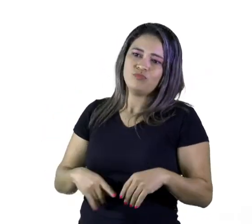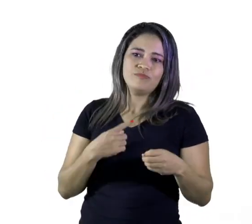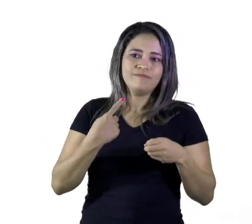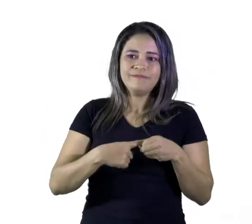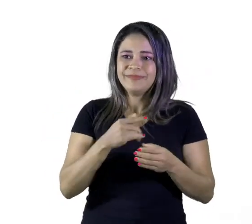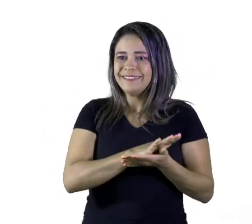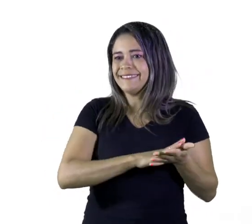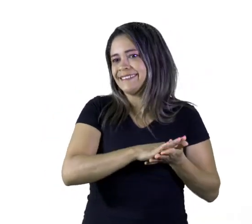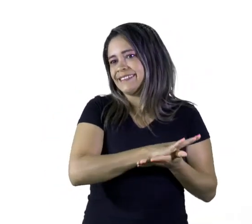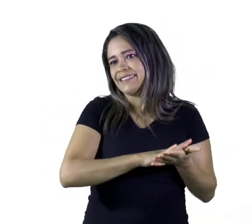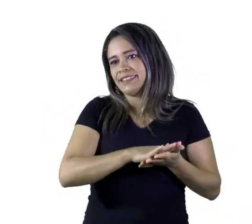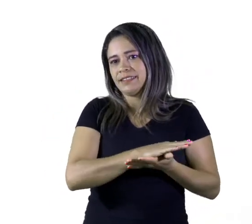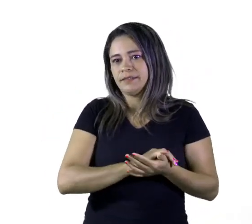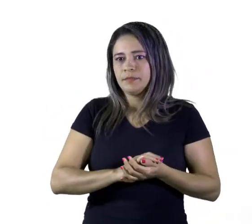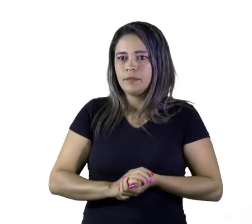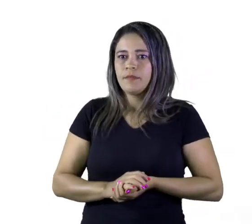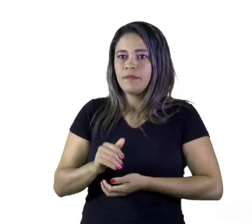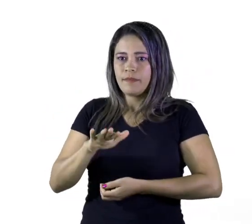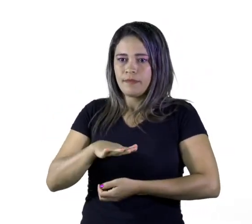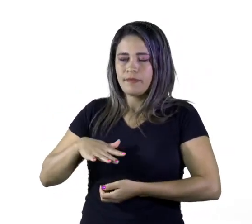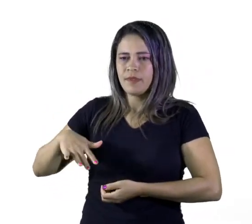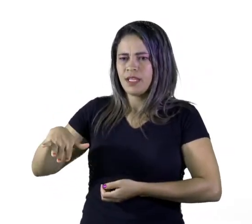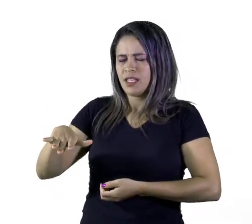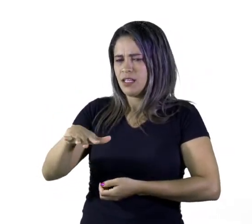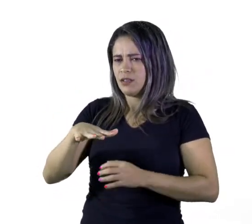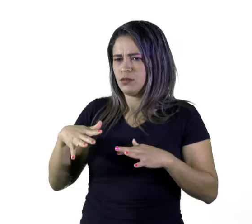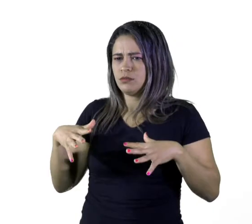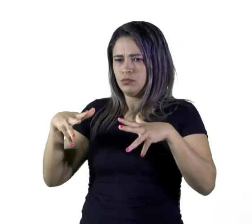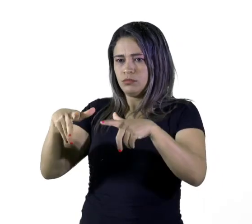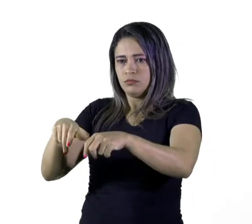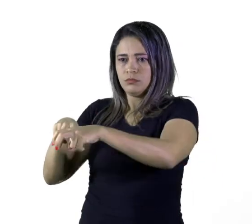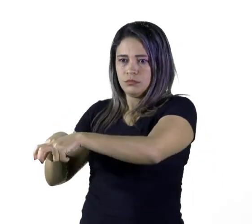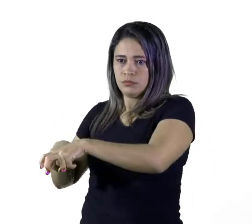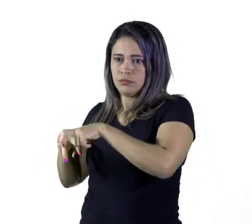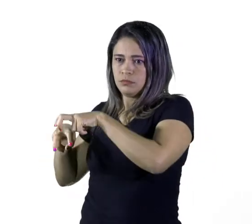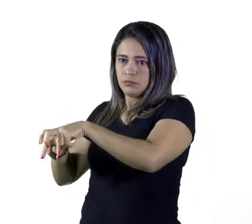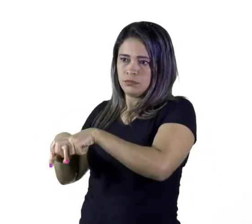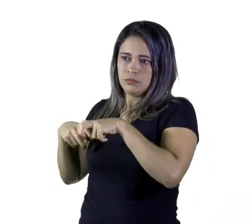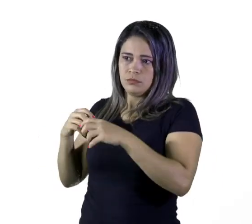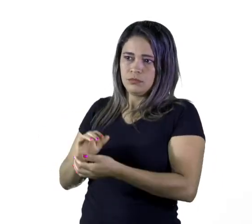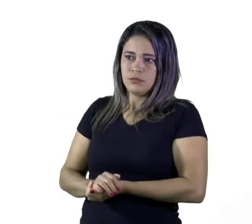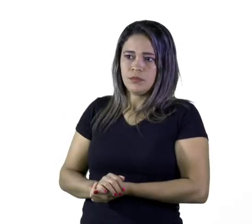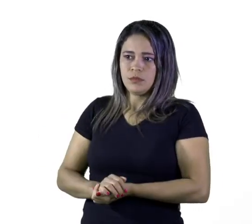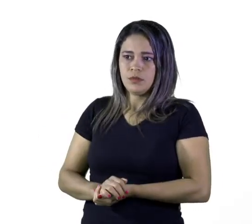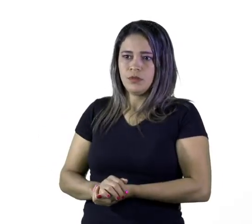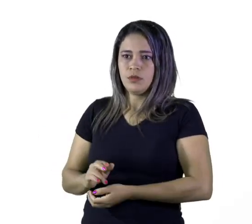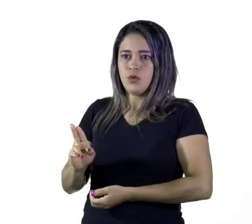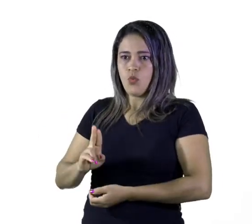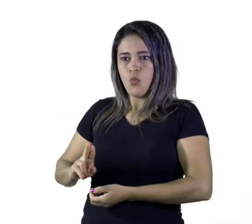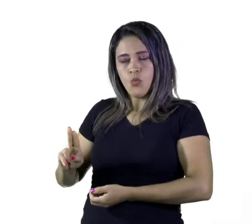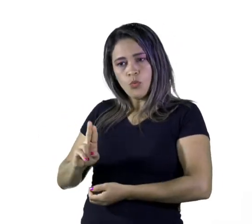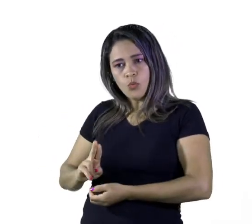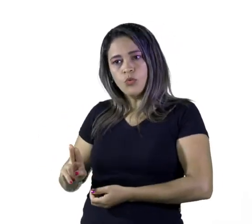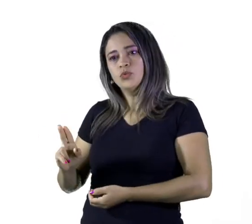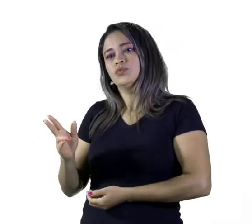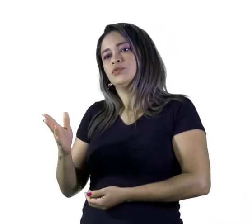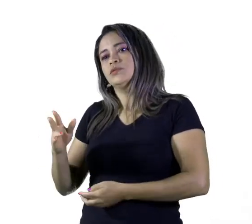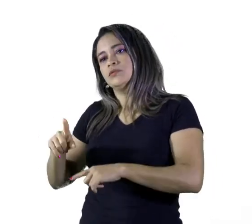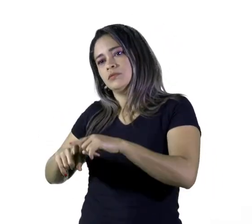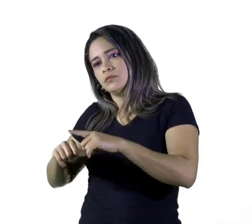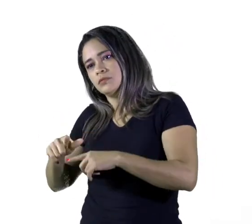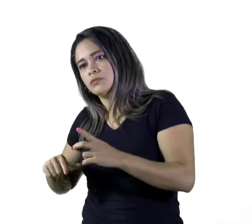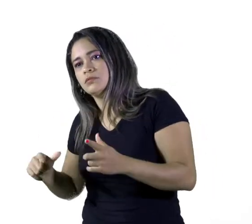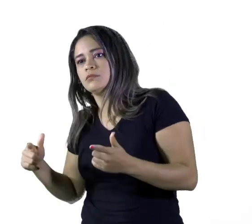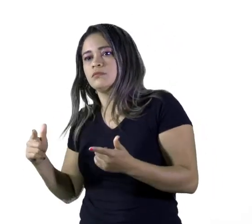um espaço considerado completamente rural. É utilizado atividades voltadas para a agropecuária,